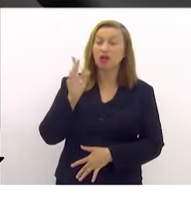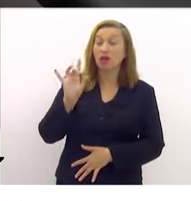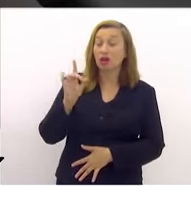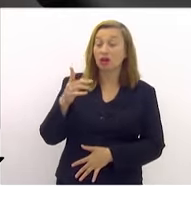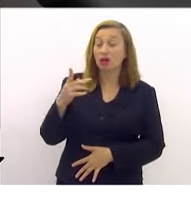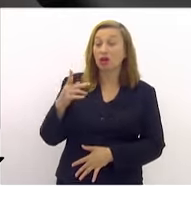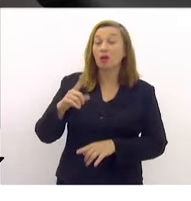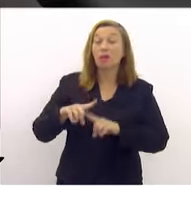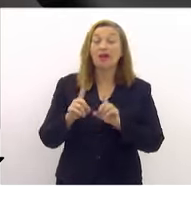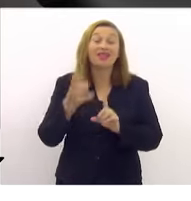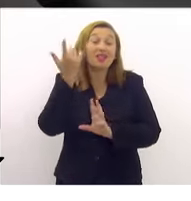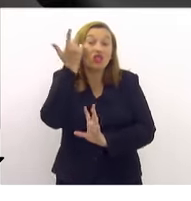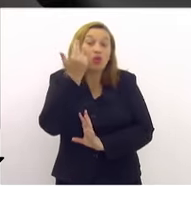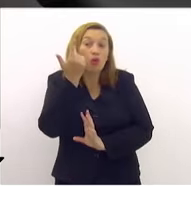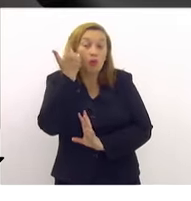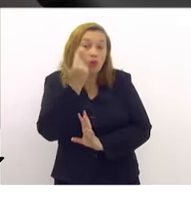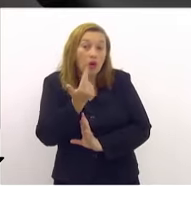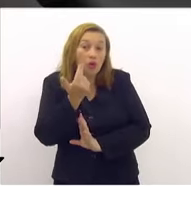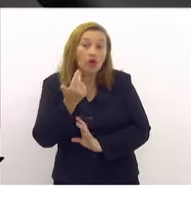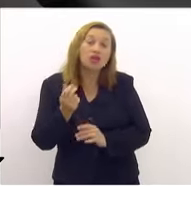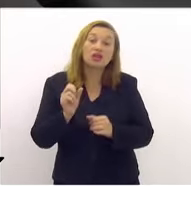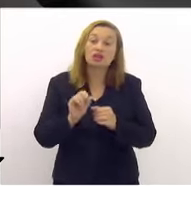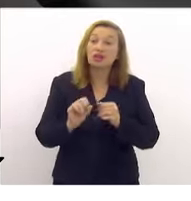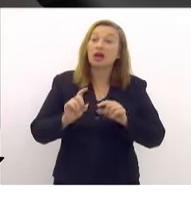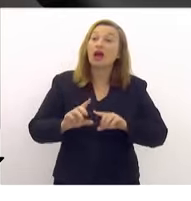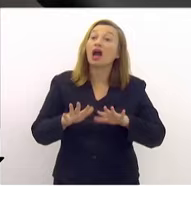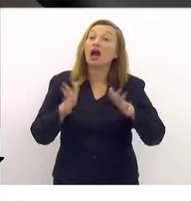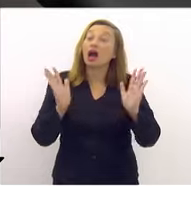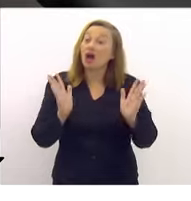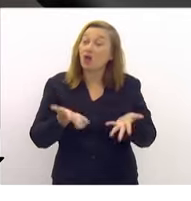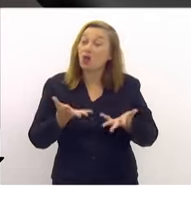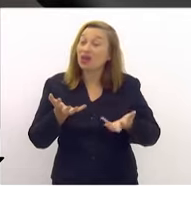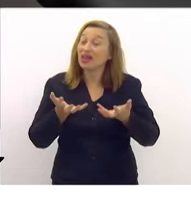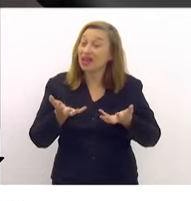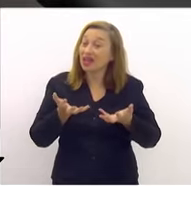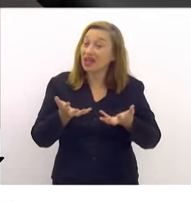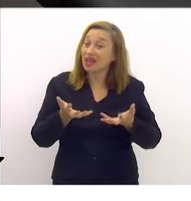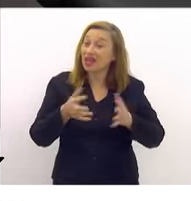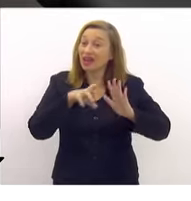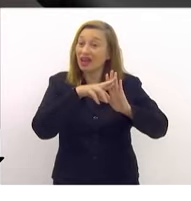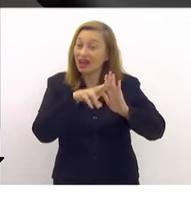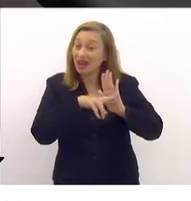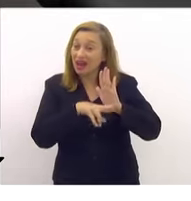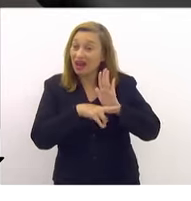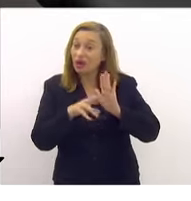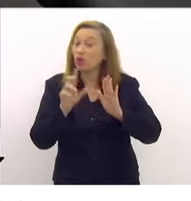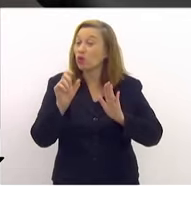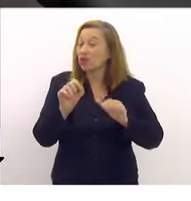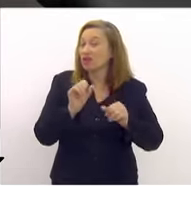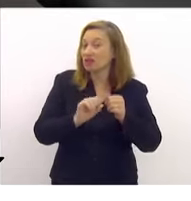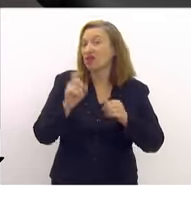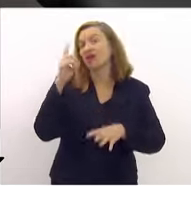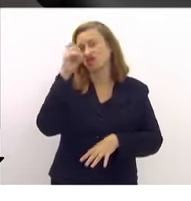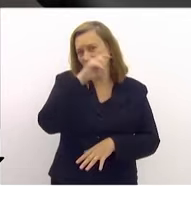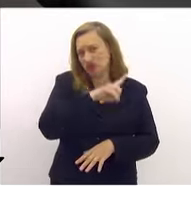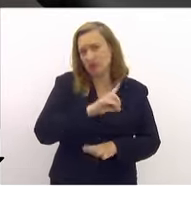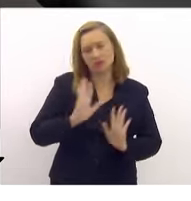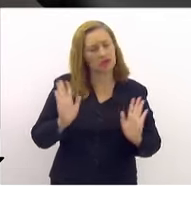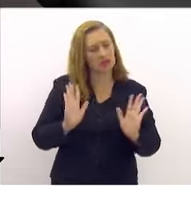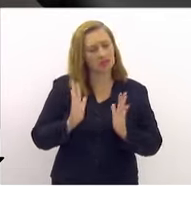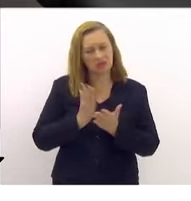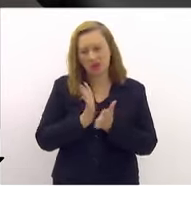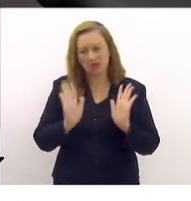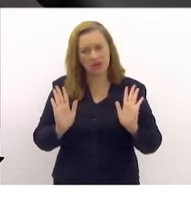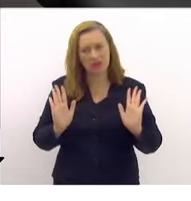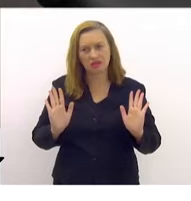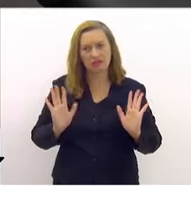já é natural que eles façam isso. Agora, a gente querer definir para eles como eles vão fazer é difícil, mas acabei. Só dar